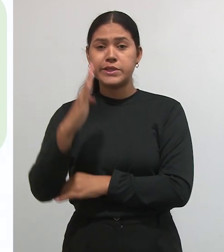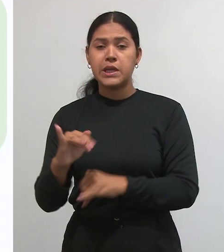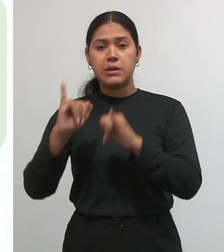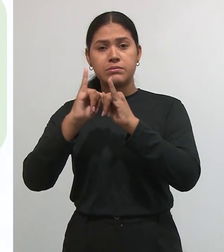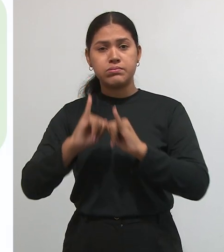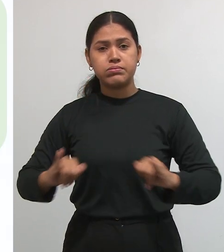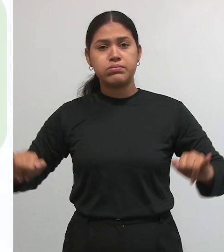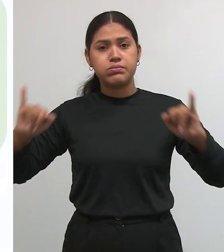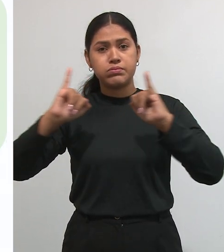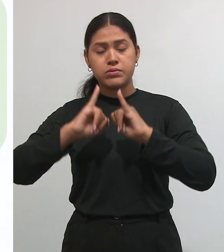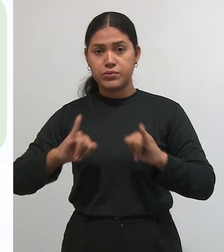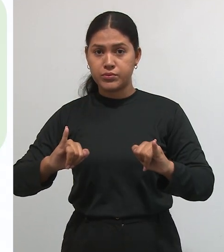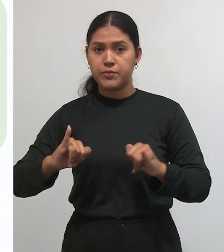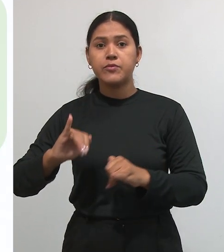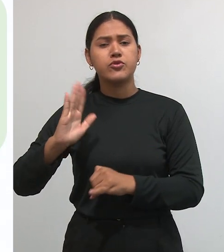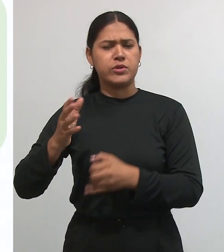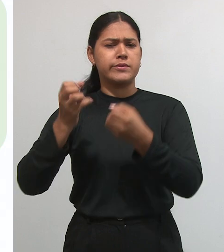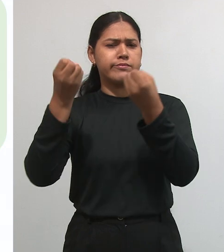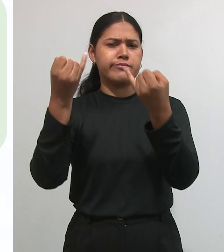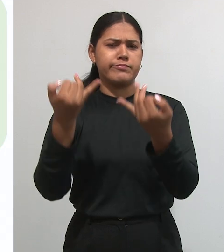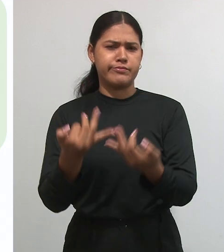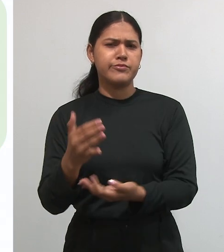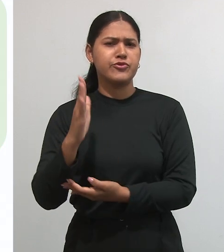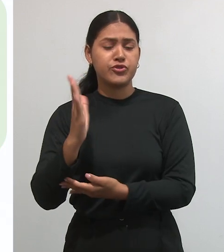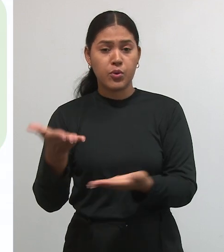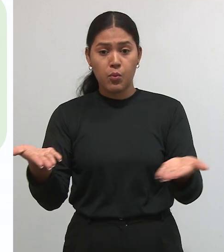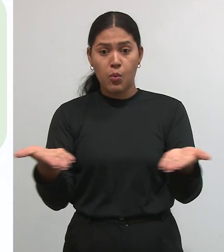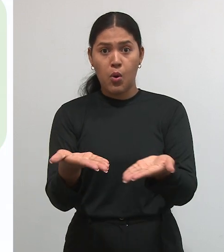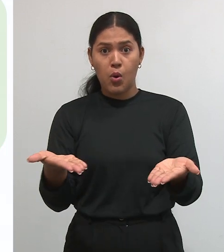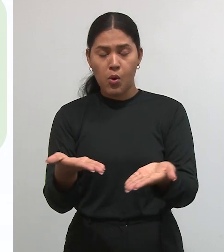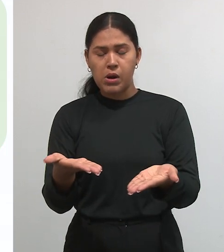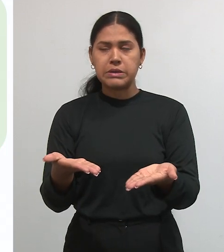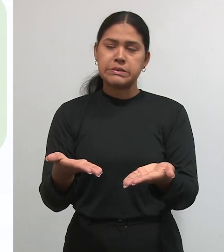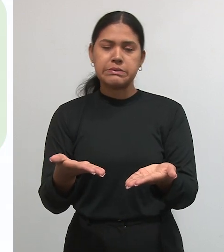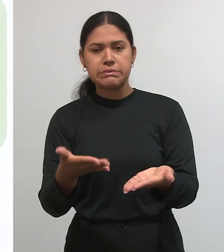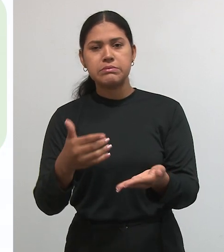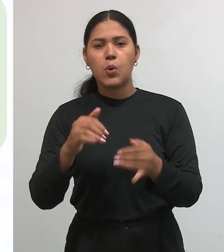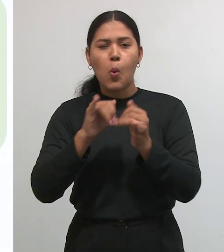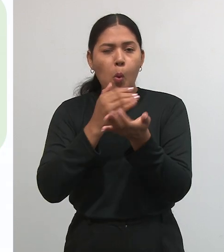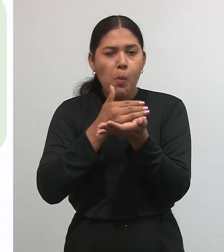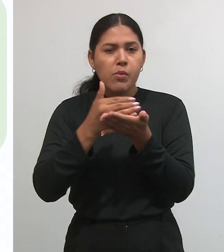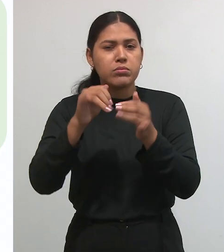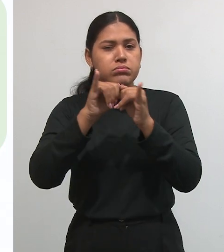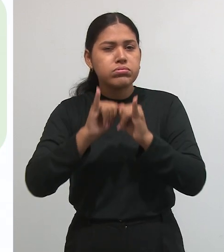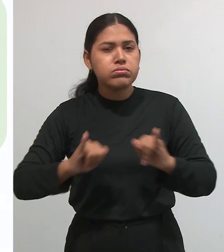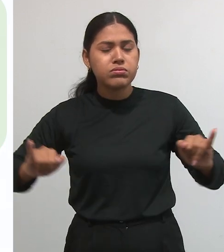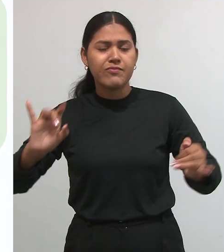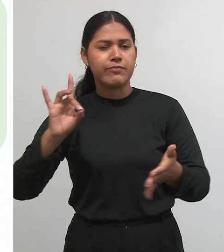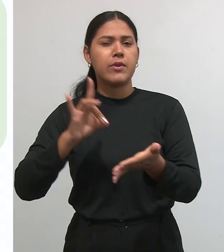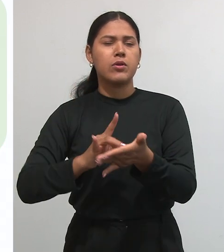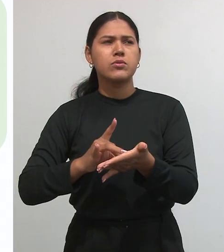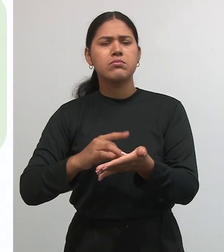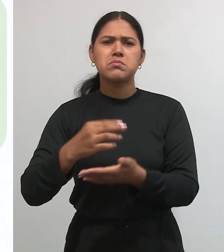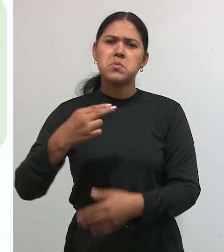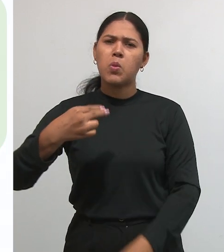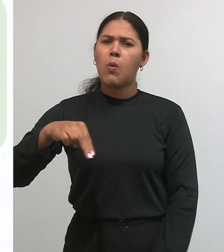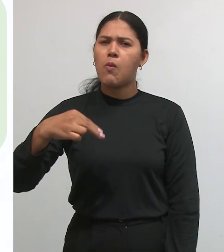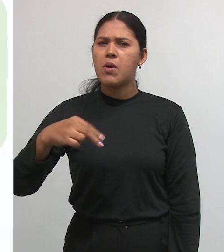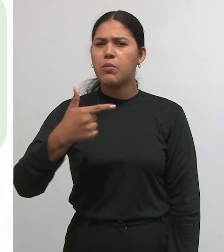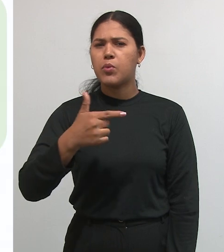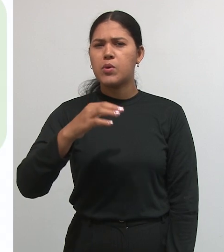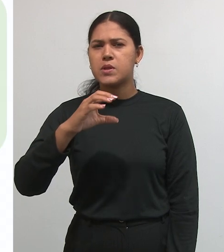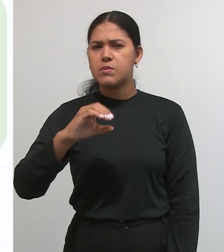eu falei, teve uma atualização agora, a verdade, ela foi, acho que em novembro